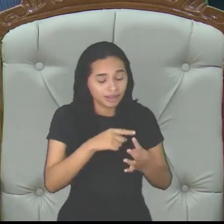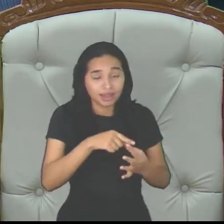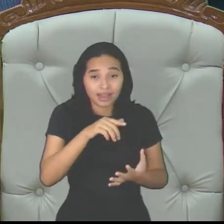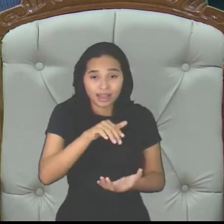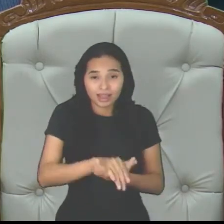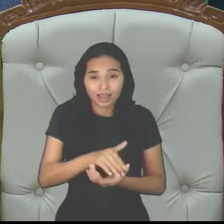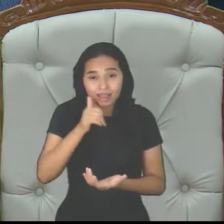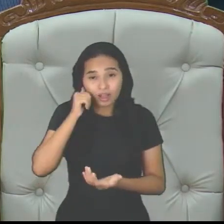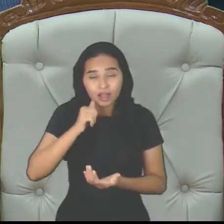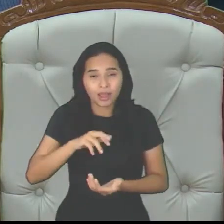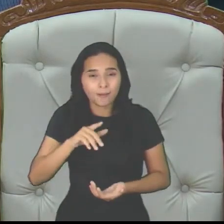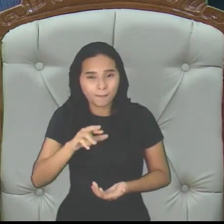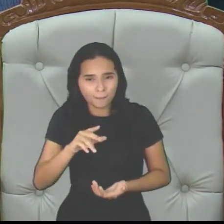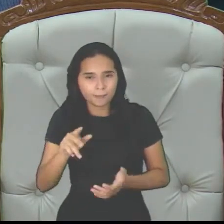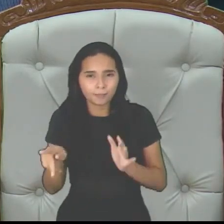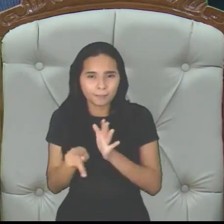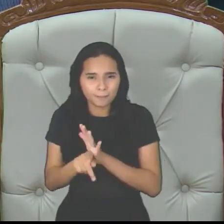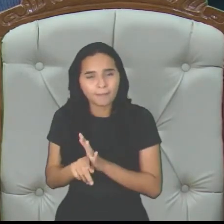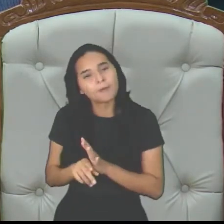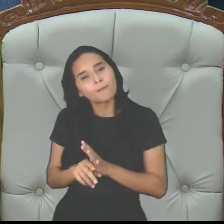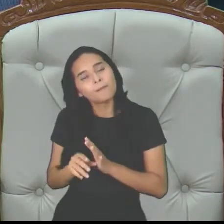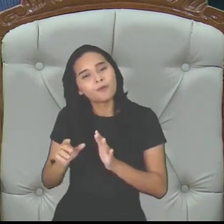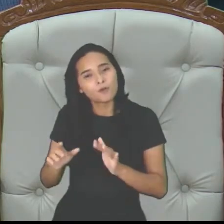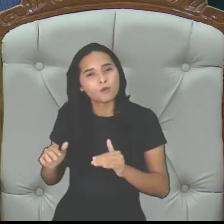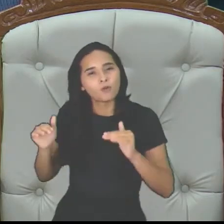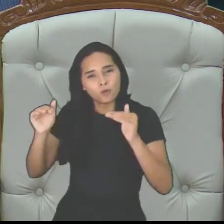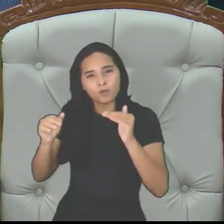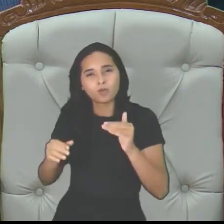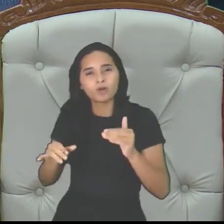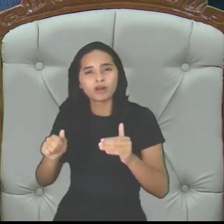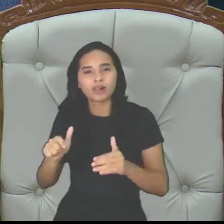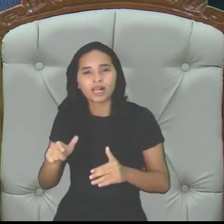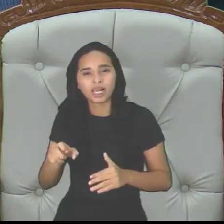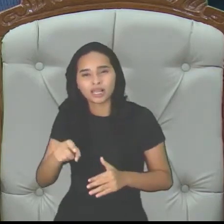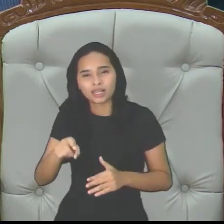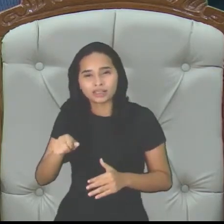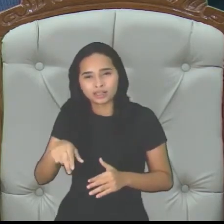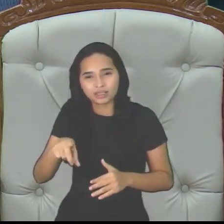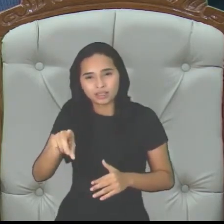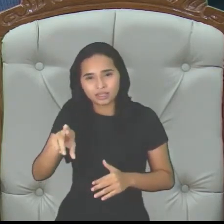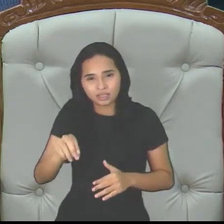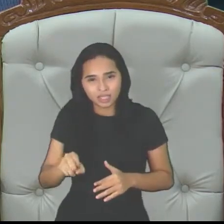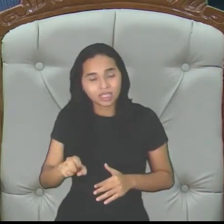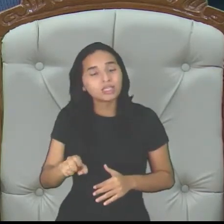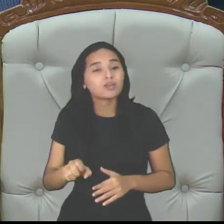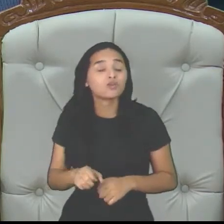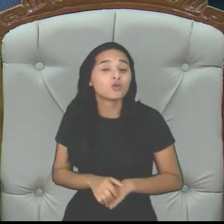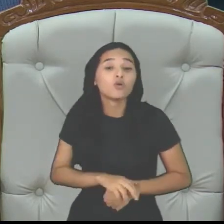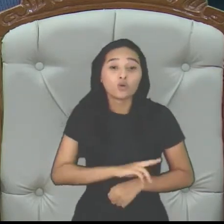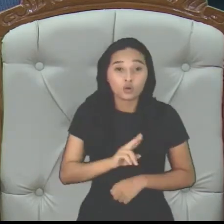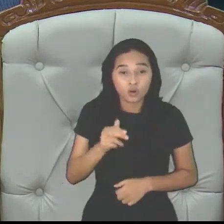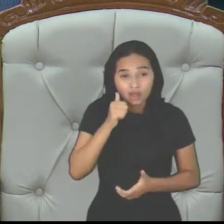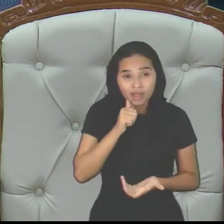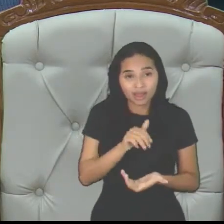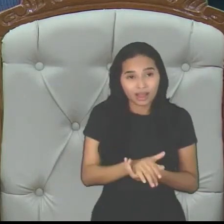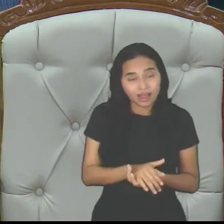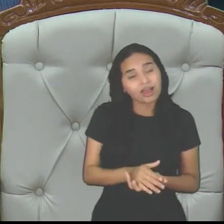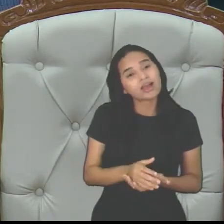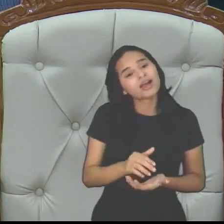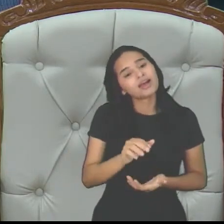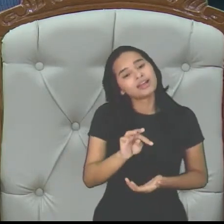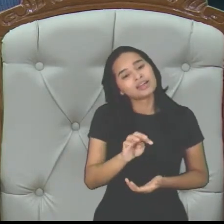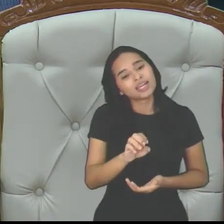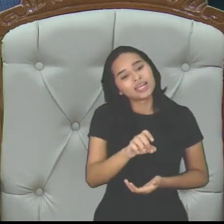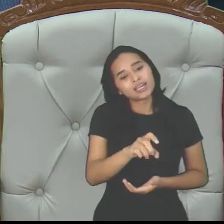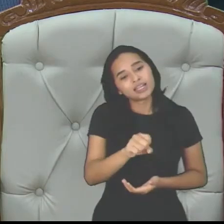irmã de Alexandre o Grande, e o nome dela é Tessalônica. E ele vai dar o nome agora de